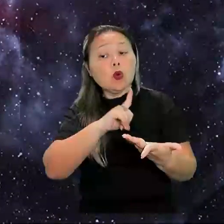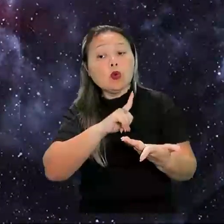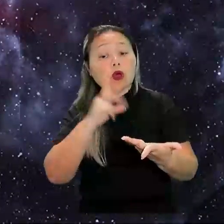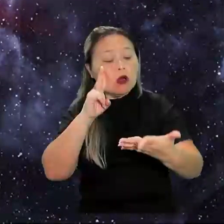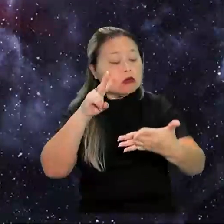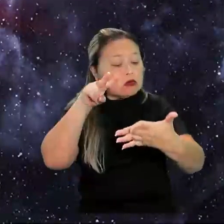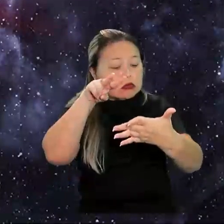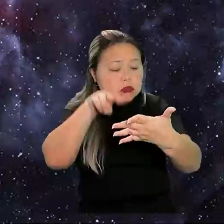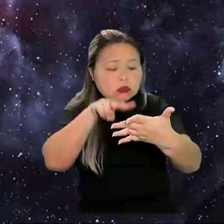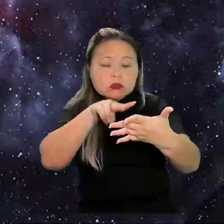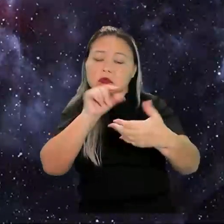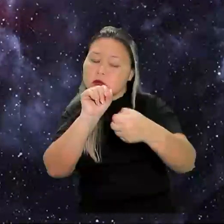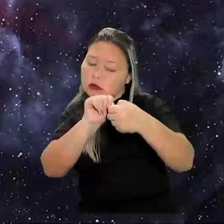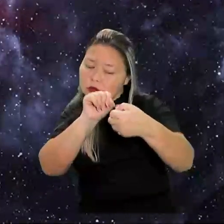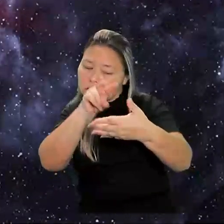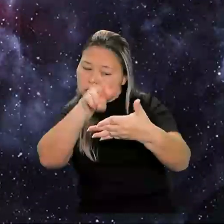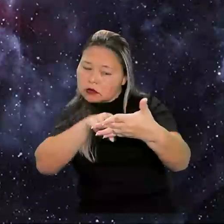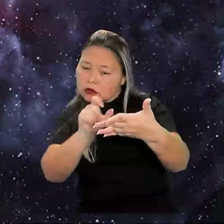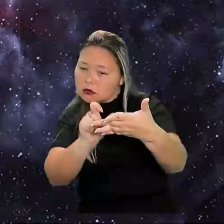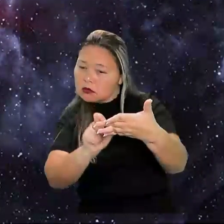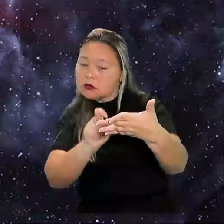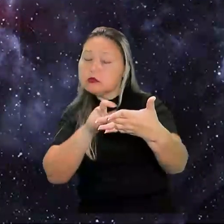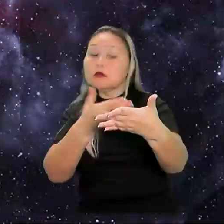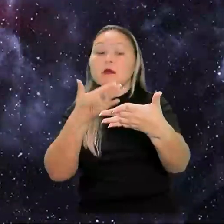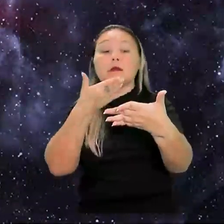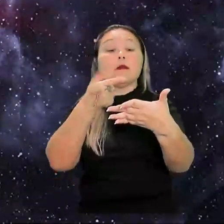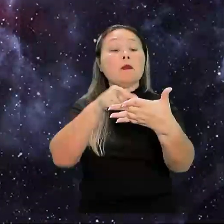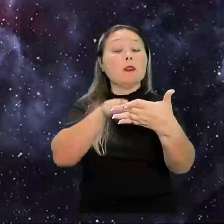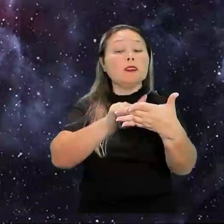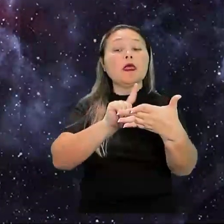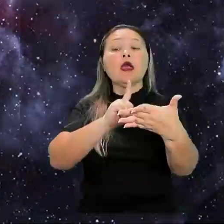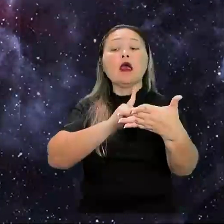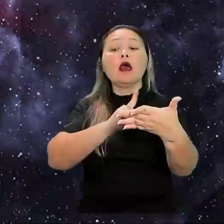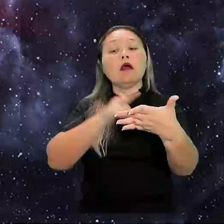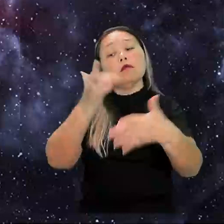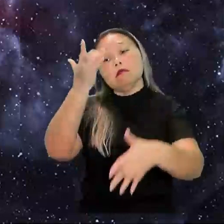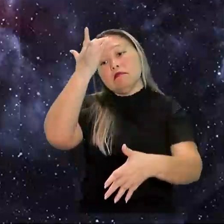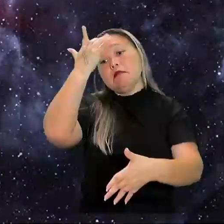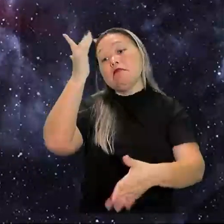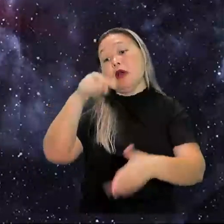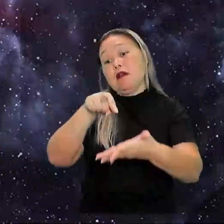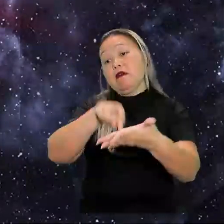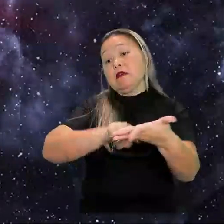segundo olhar, faz a leitura, interpreta, mas olha melhor aí, porque às vezes é bem mais fácil do que se